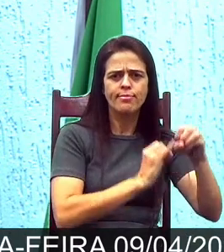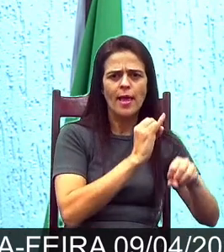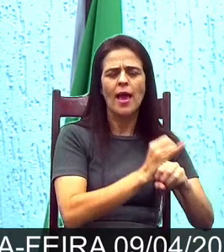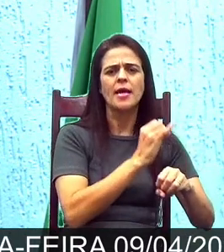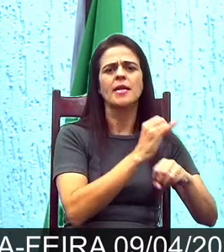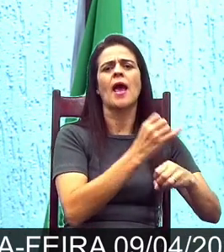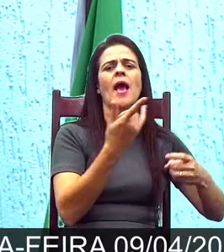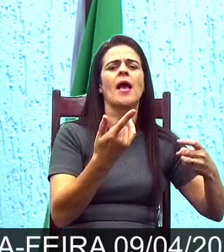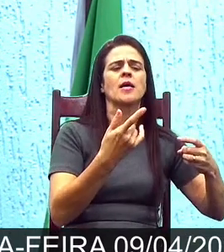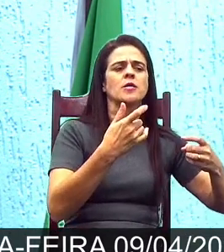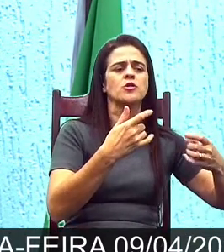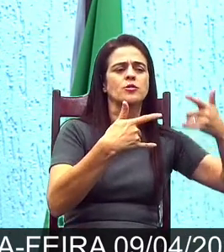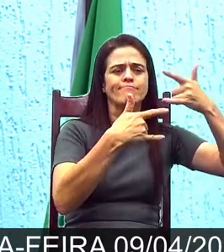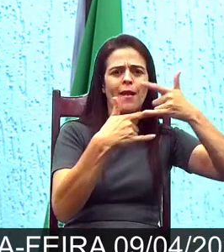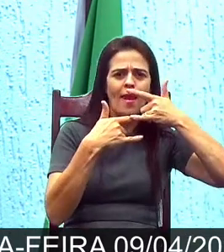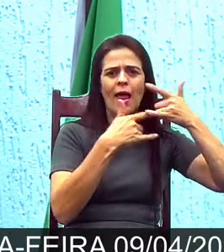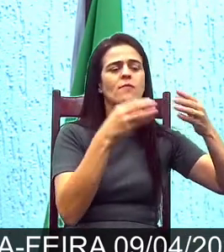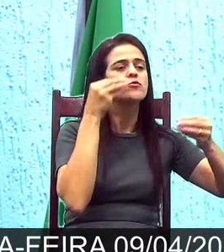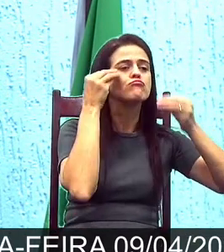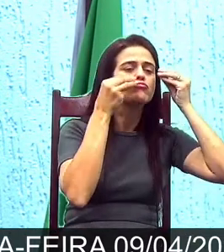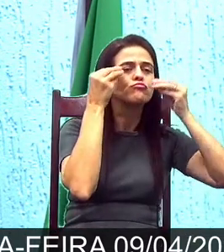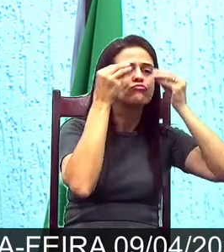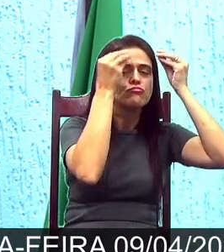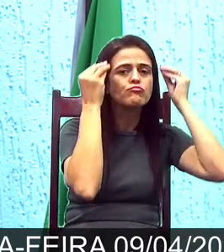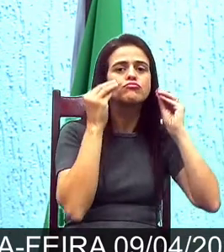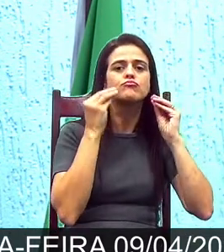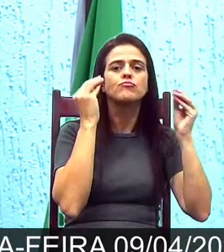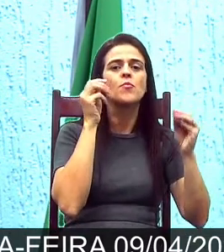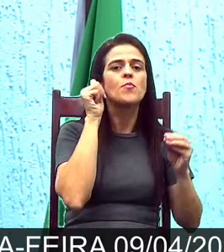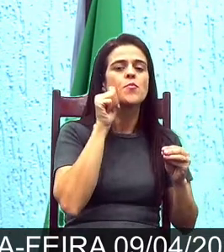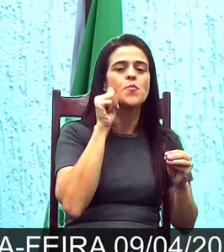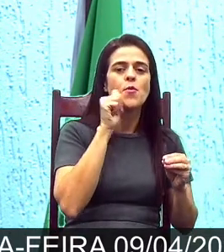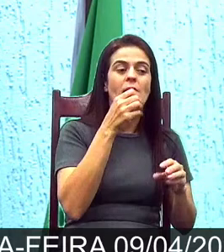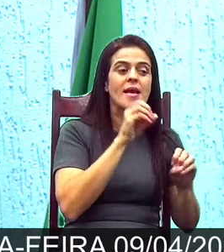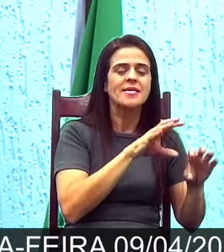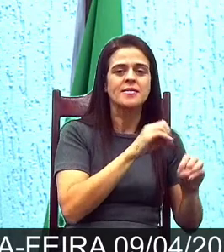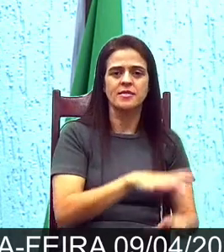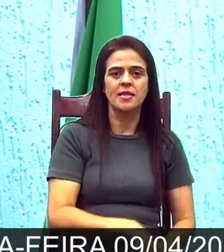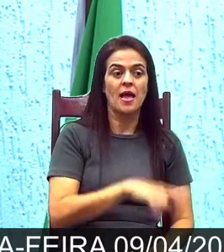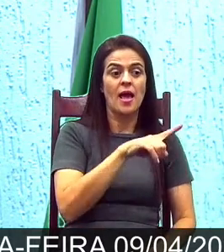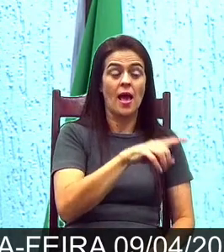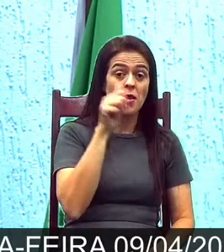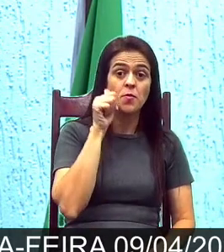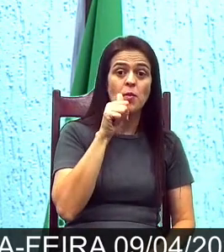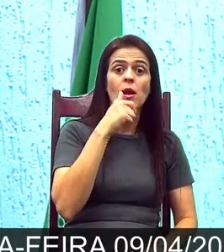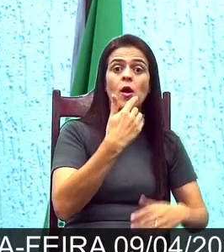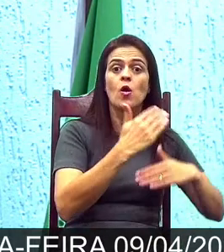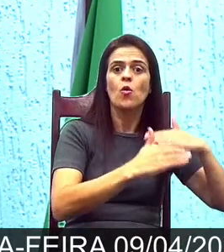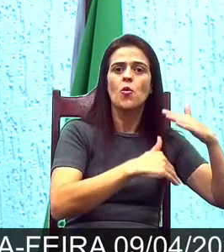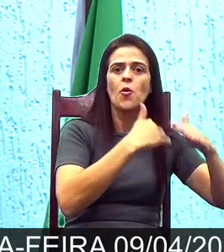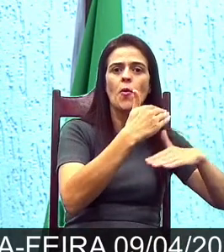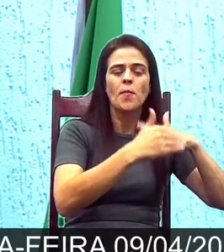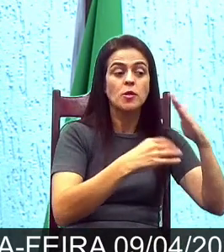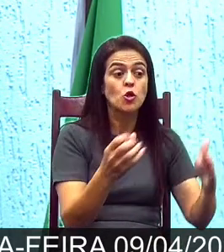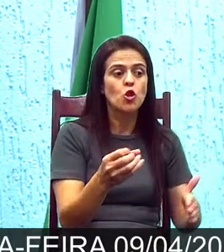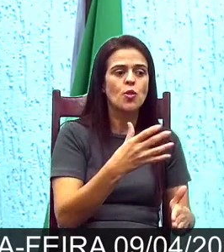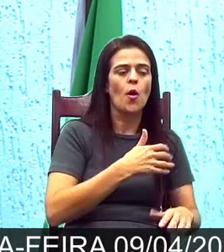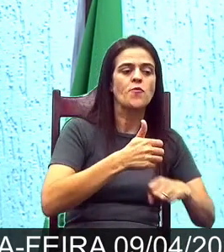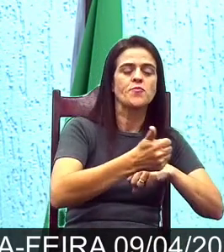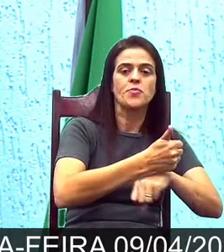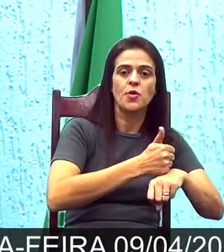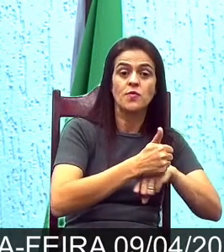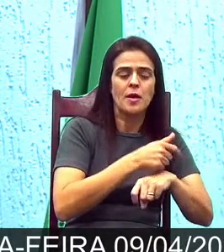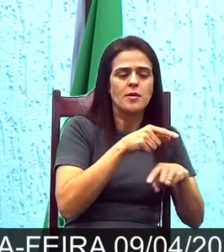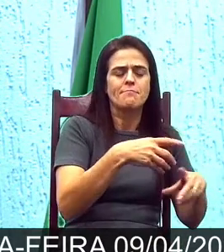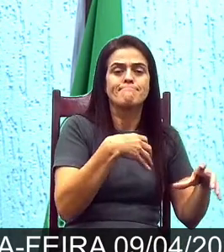de automaquiagem e ensinando seus seguidores. Com a carreira de influencer, Thaisa desenvolveu novas habilidades e sentiu